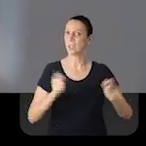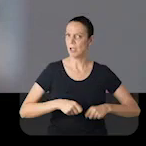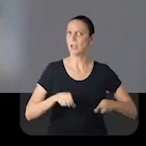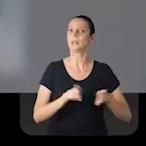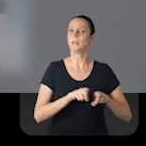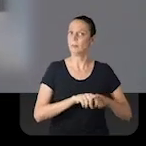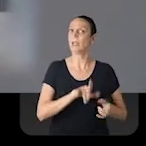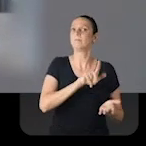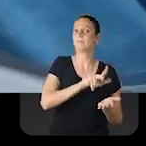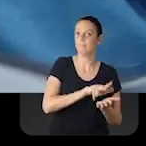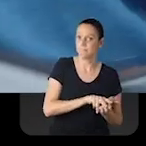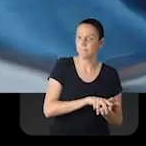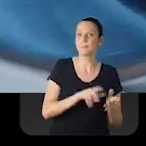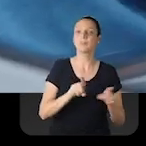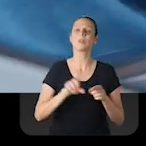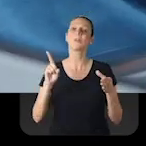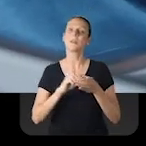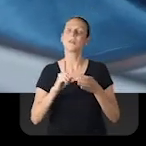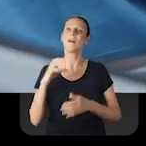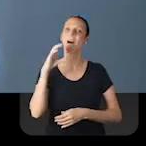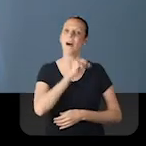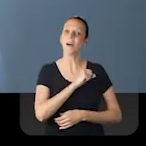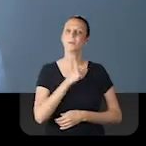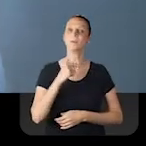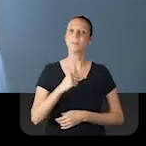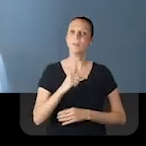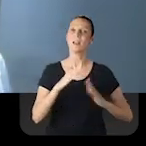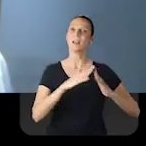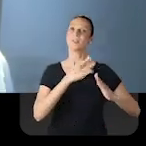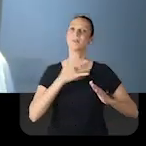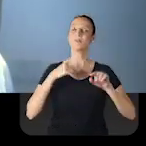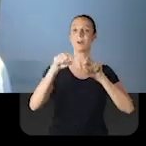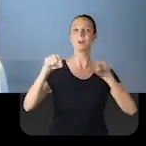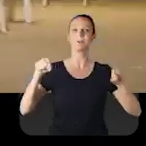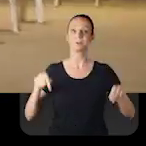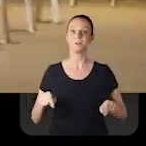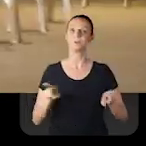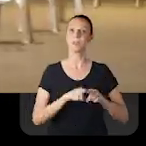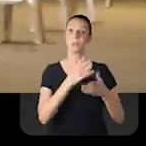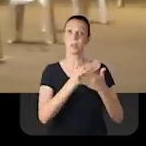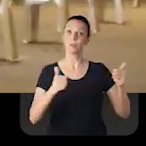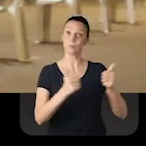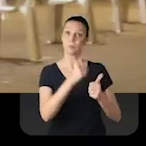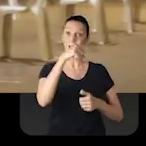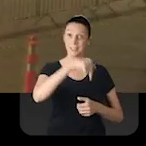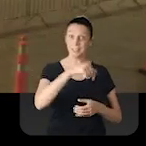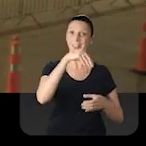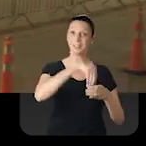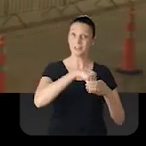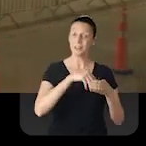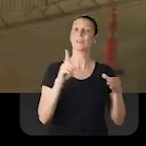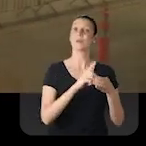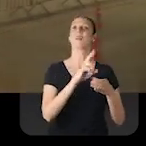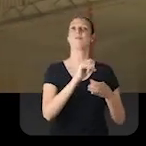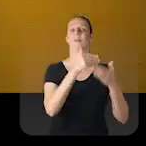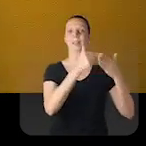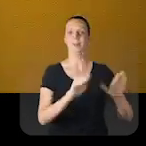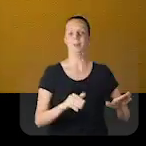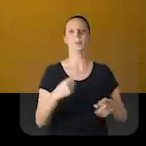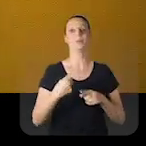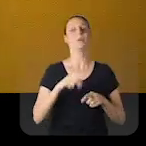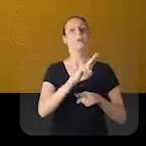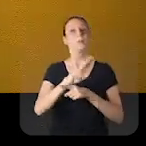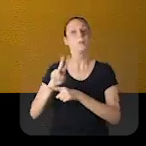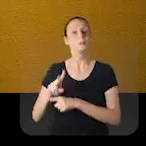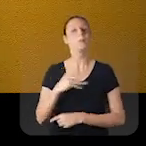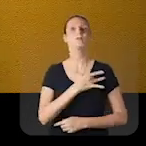para quem precisa. Atendimento rápido Covid nos 7 ambulatórios gerais e a reabertura do ambulatório da Vila Germânica. Porque para